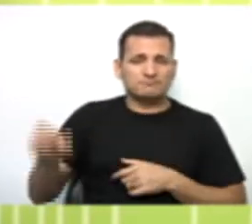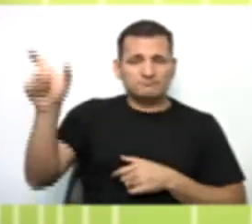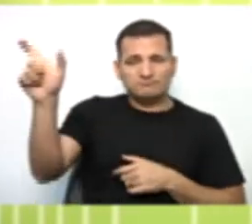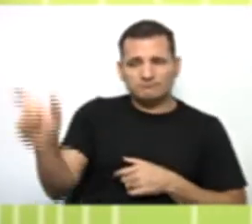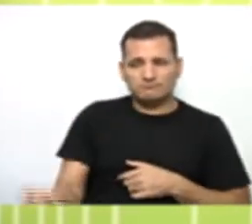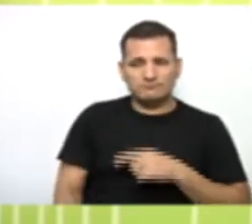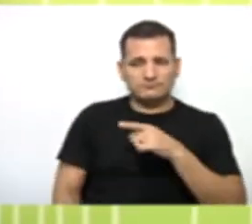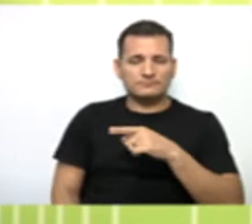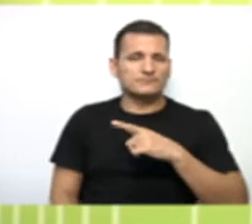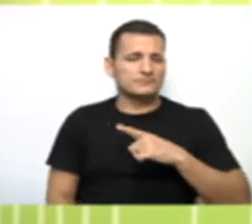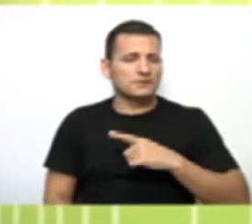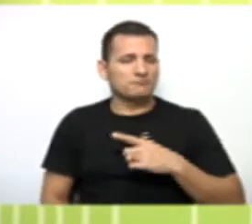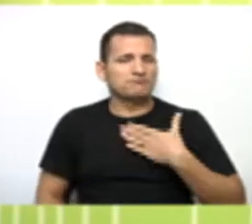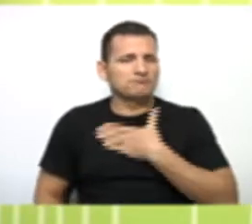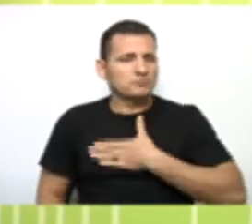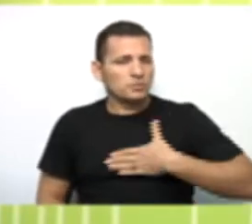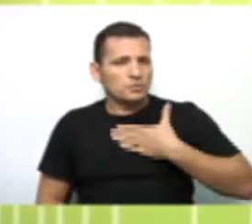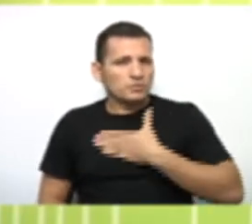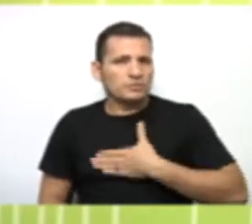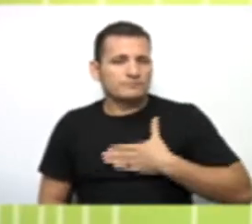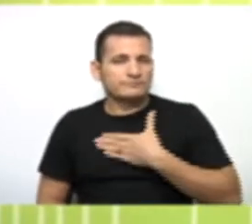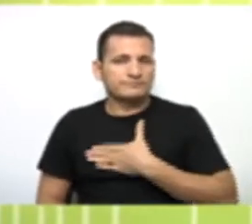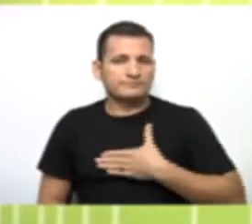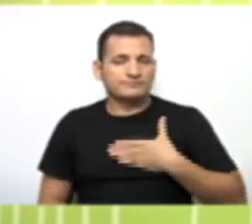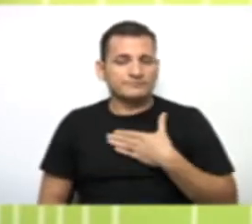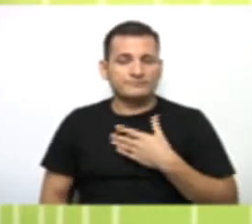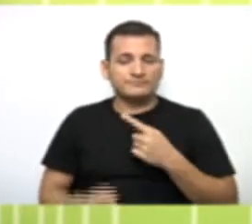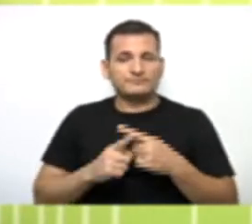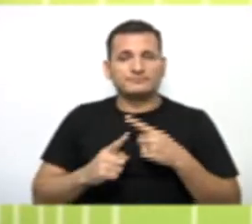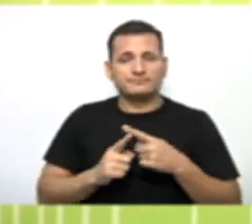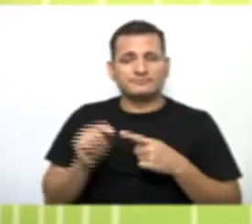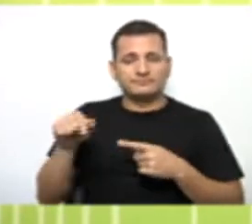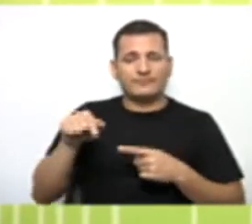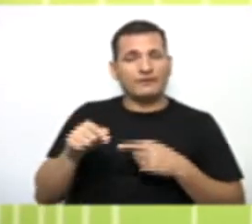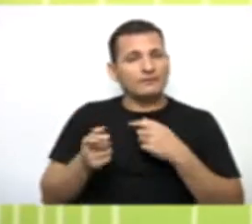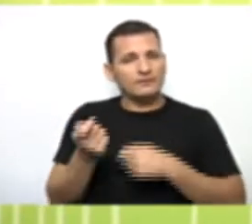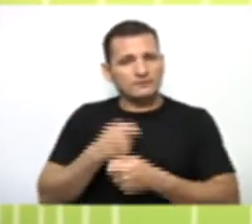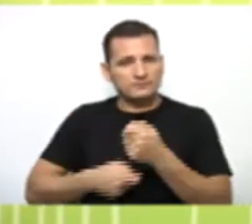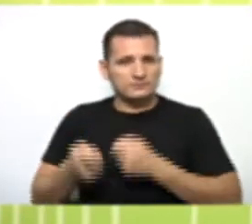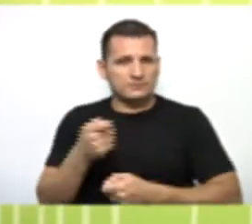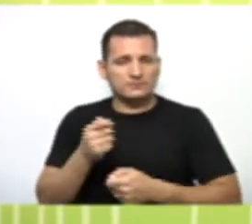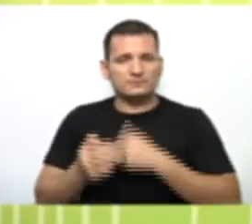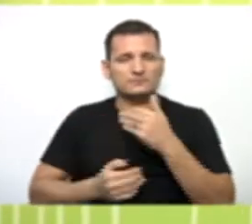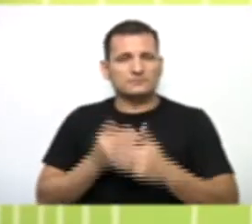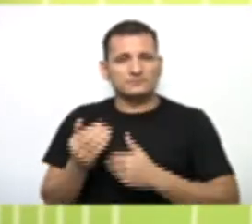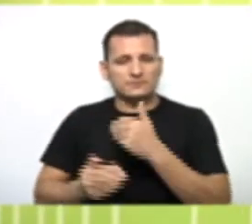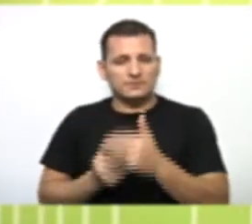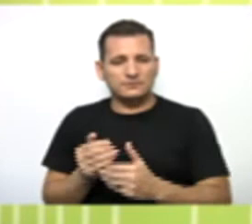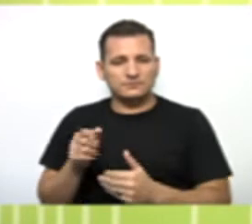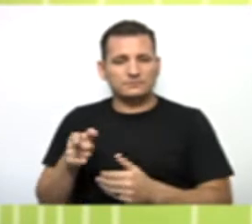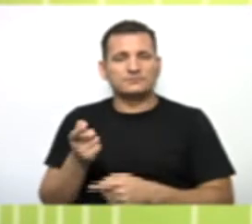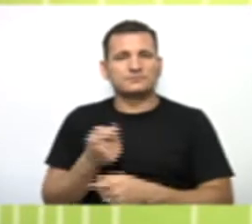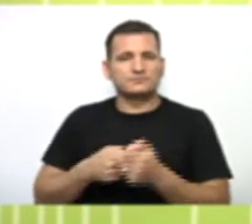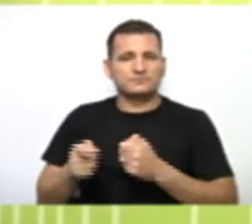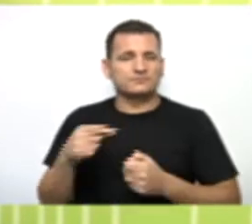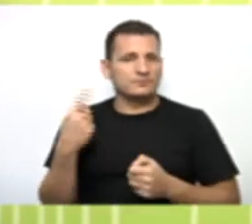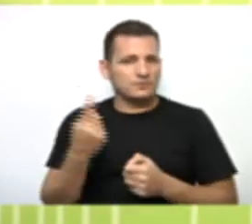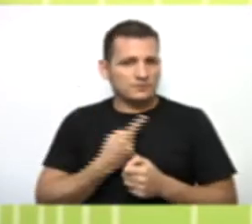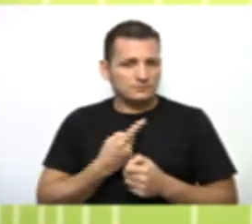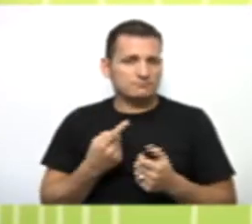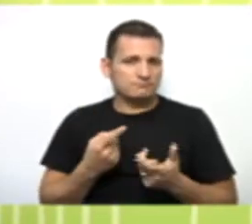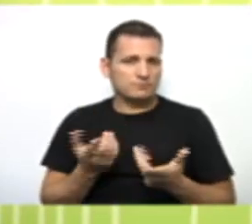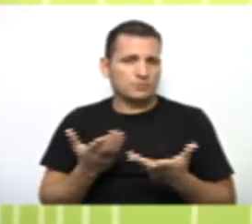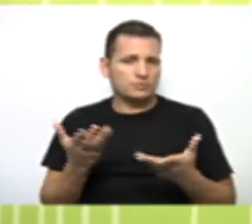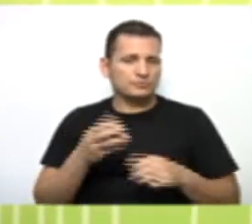saiu satisfeita. Porque neste processo de negociação, nessa forma de negociação que nós estamos passando